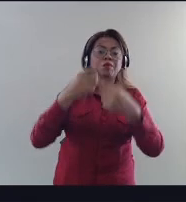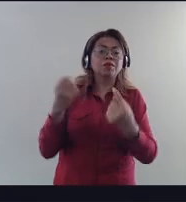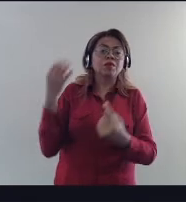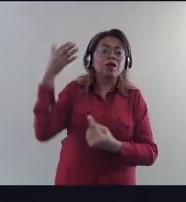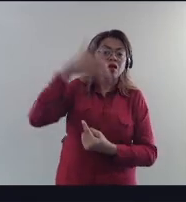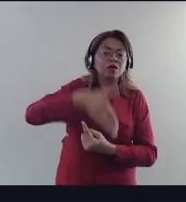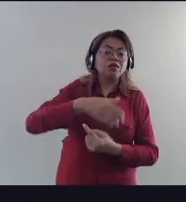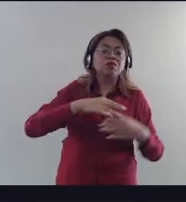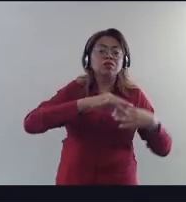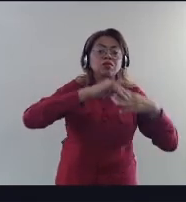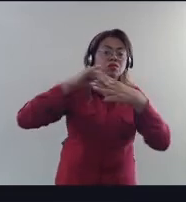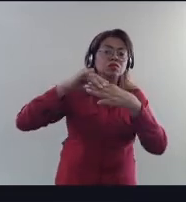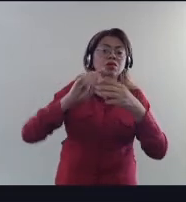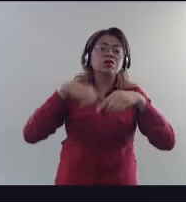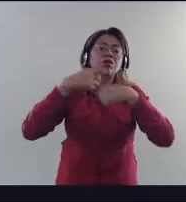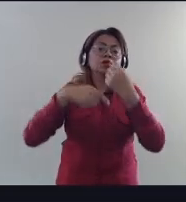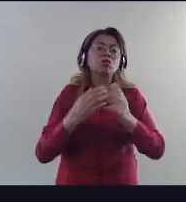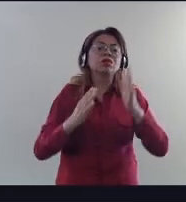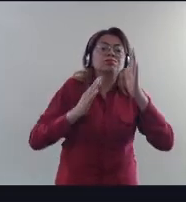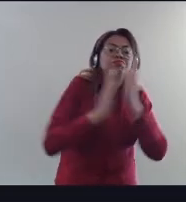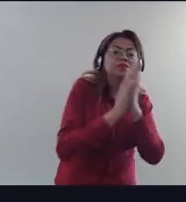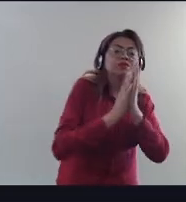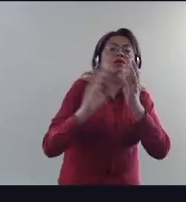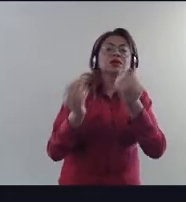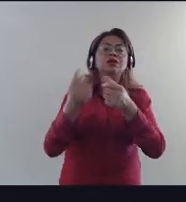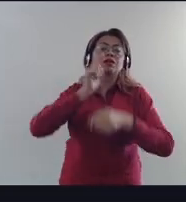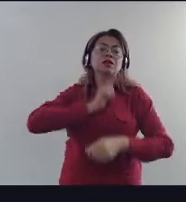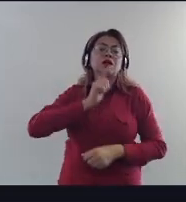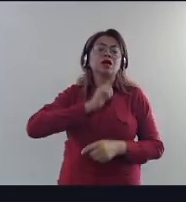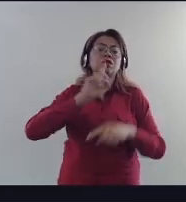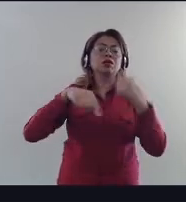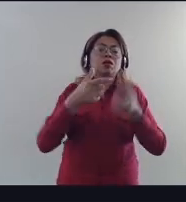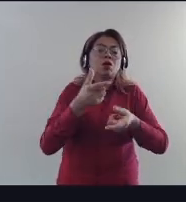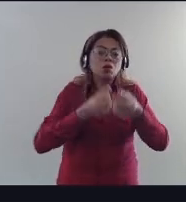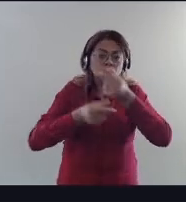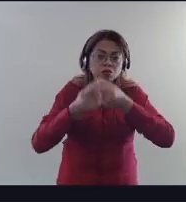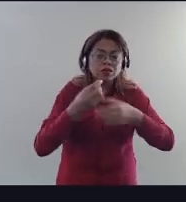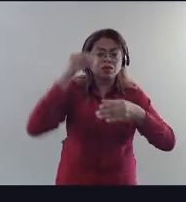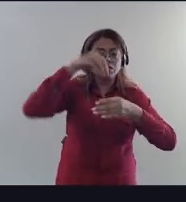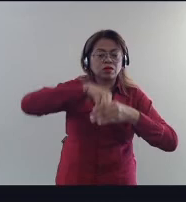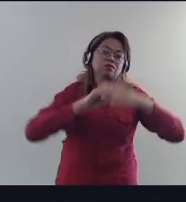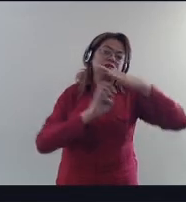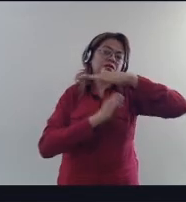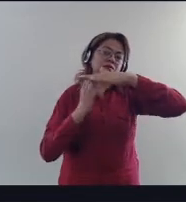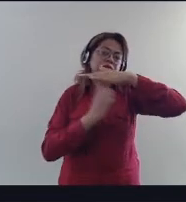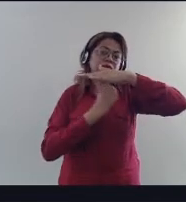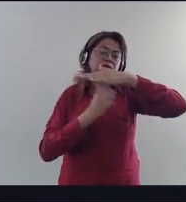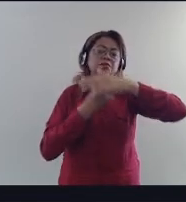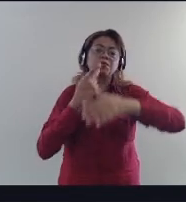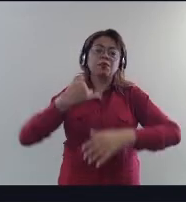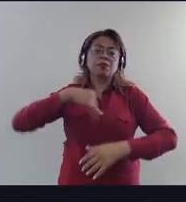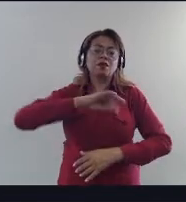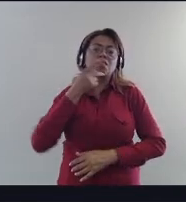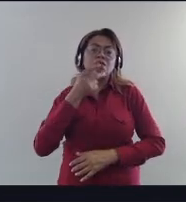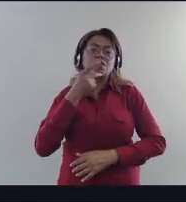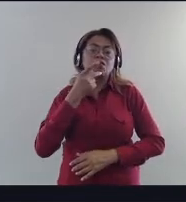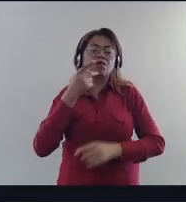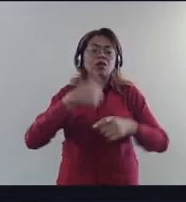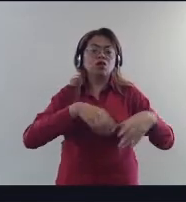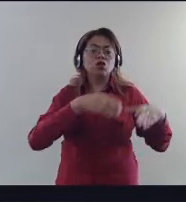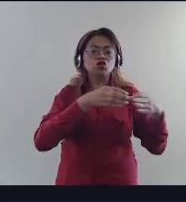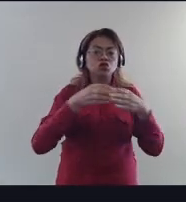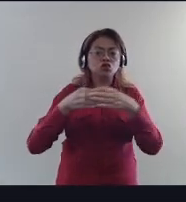realmente nos impactos que a atividade deles tem na própria operação da empresa. E aí a gente está falando do surgimento de times